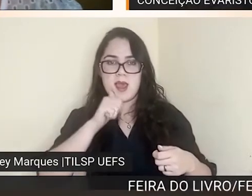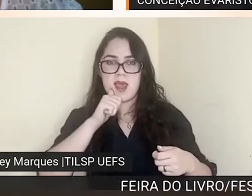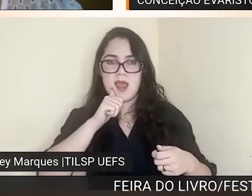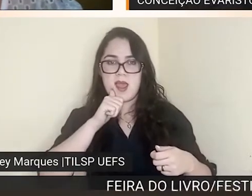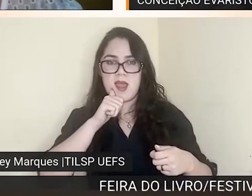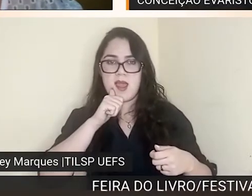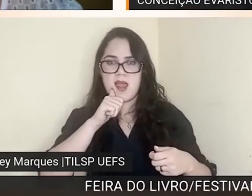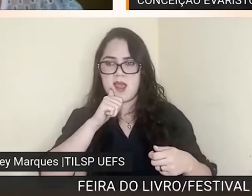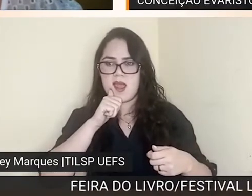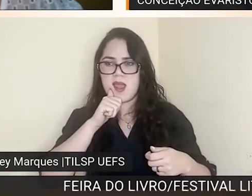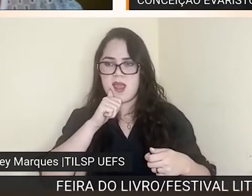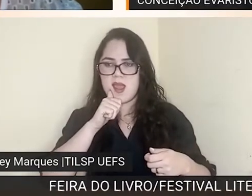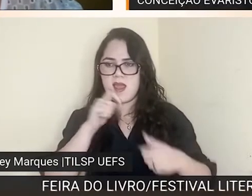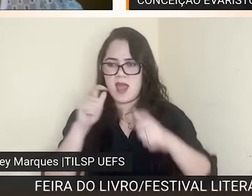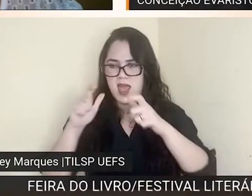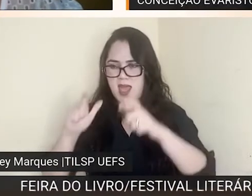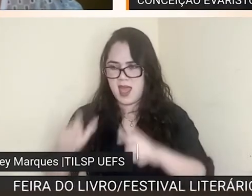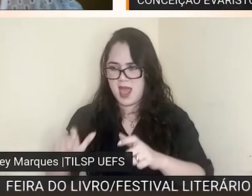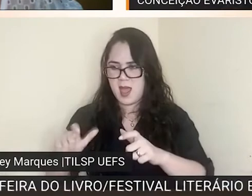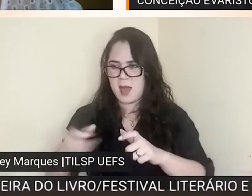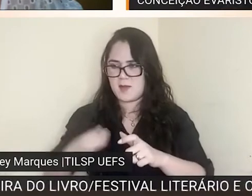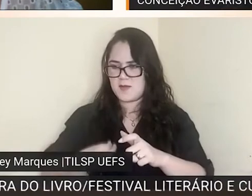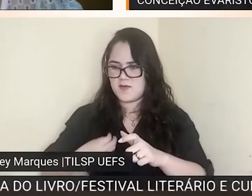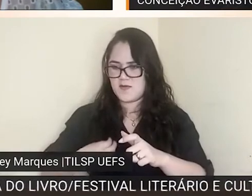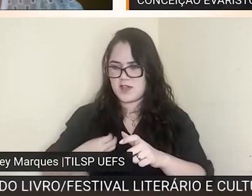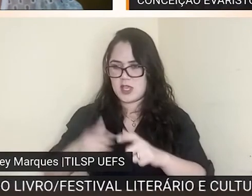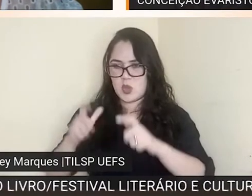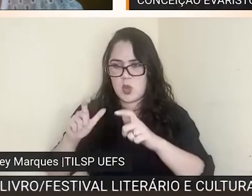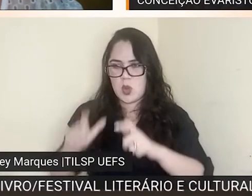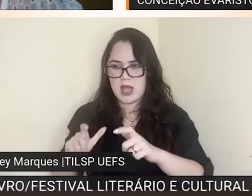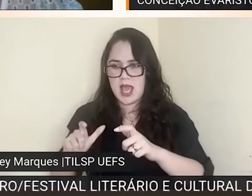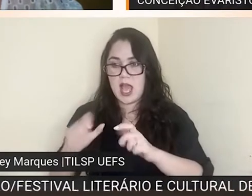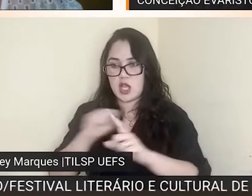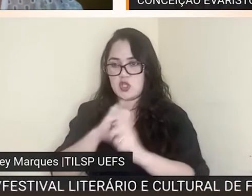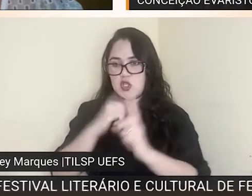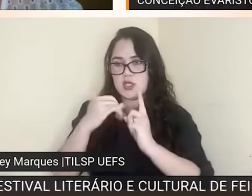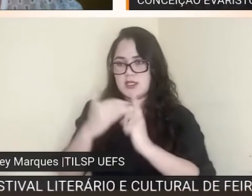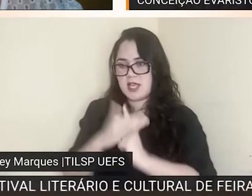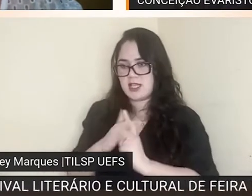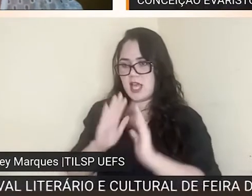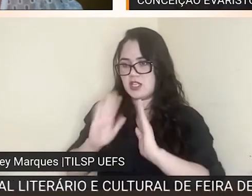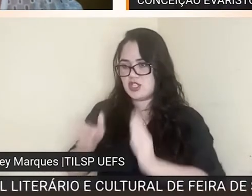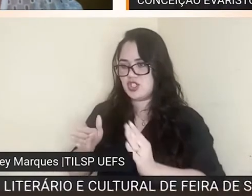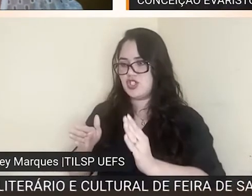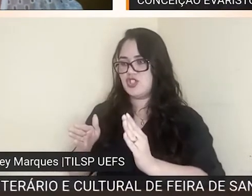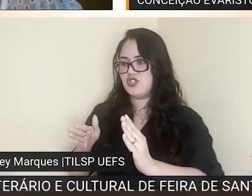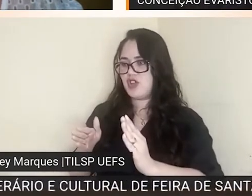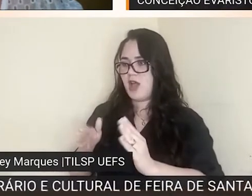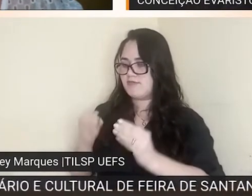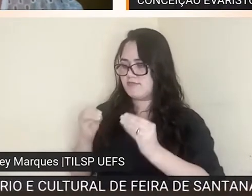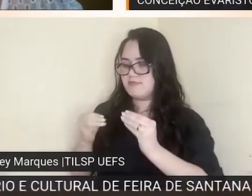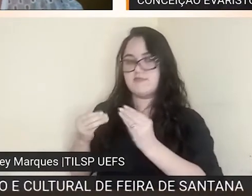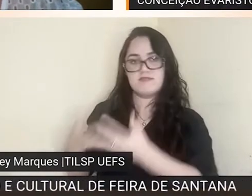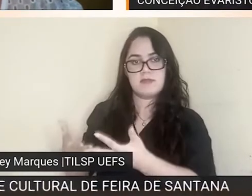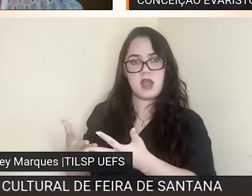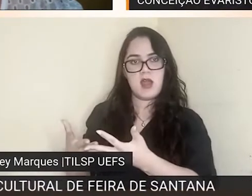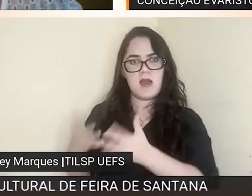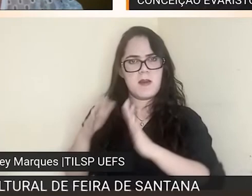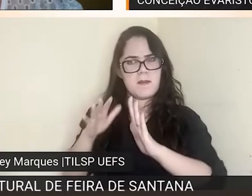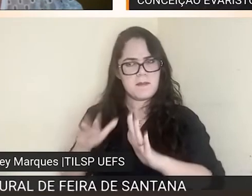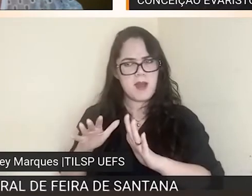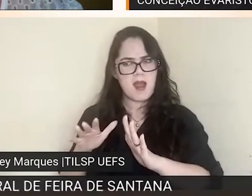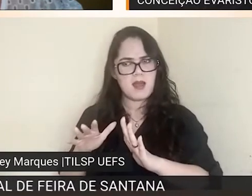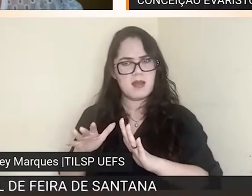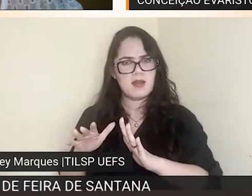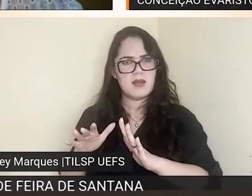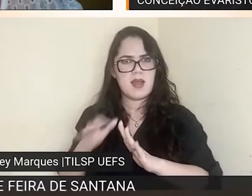que a sociedade determinou para elas, alguns lugares fixos, né? Quando eu falo, eu gostaria muito de saber dançar